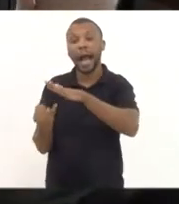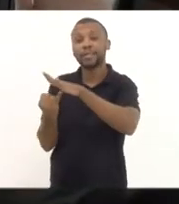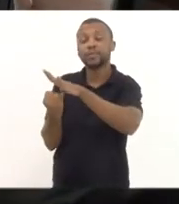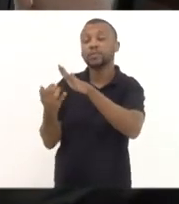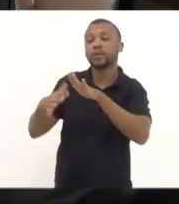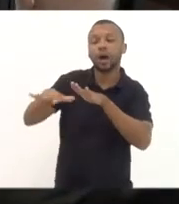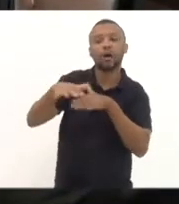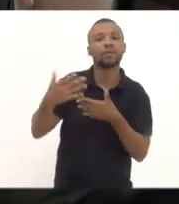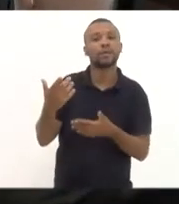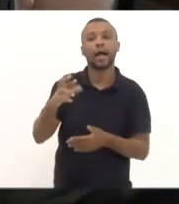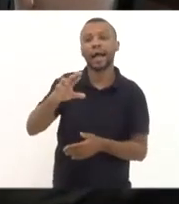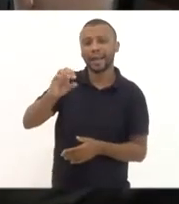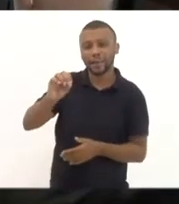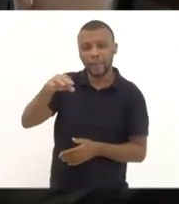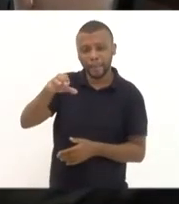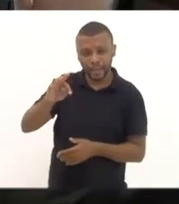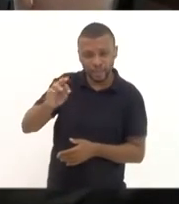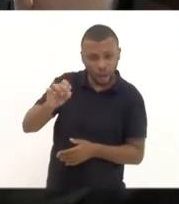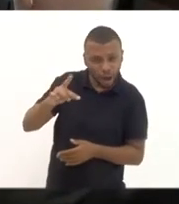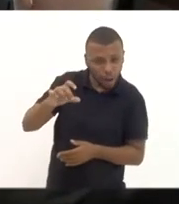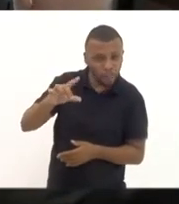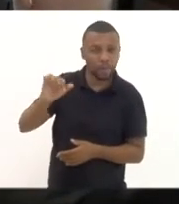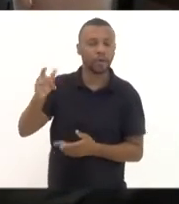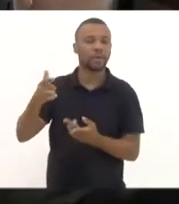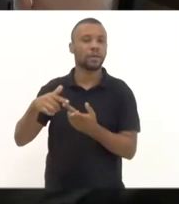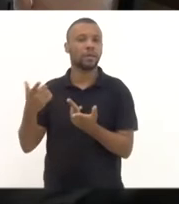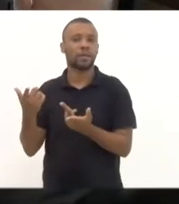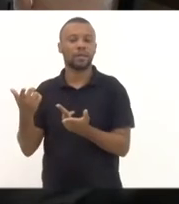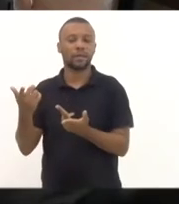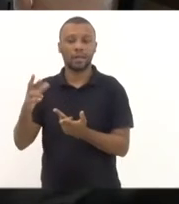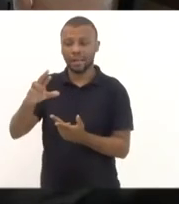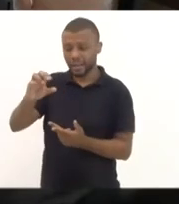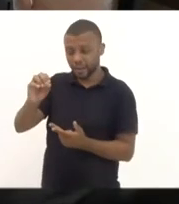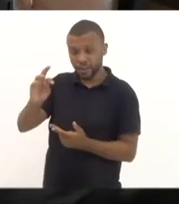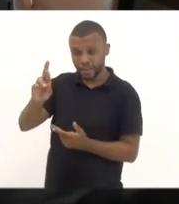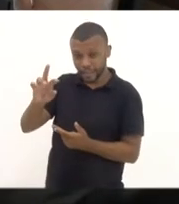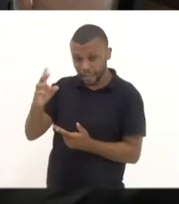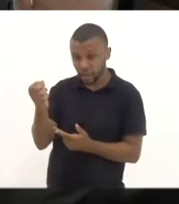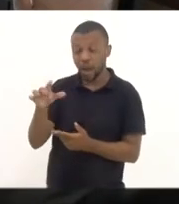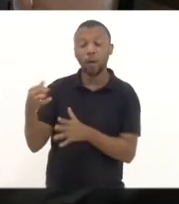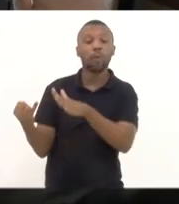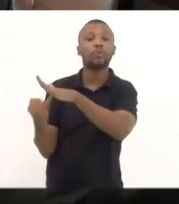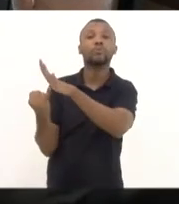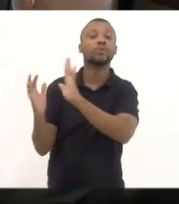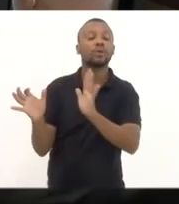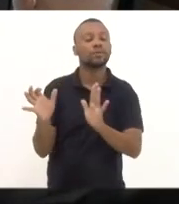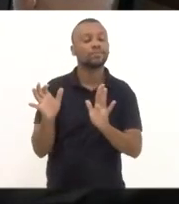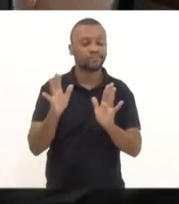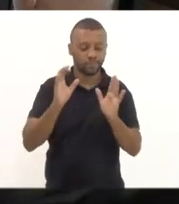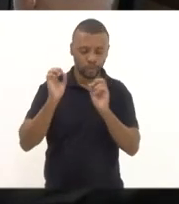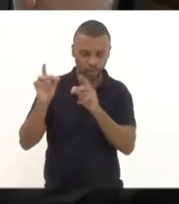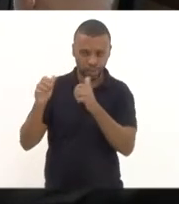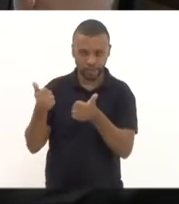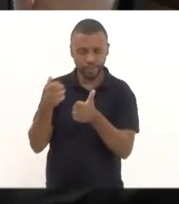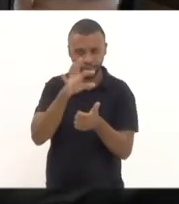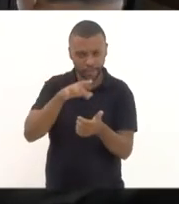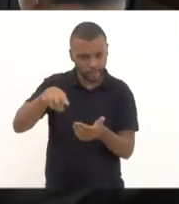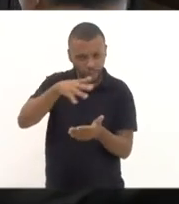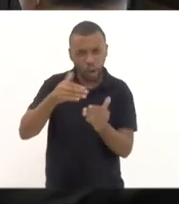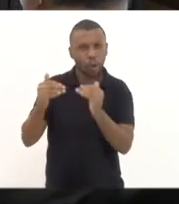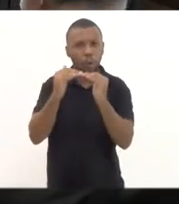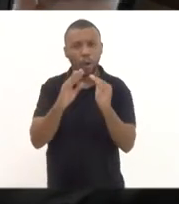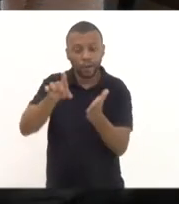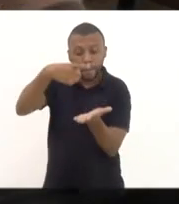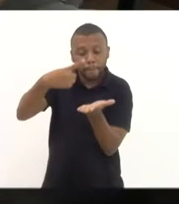Hoje os trabalhos de hoje eu queria que todos os deputados que se posicionasse a favor da próxima segunda-feira